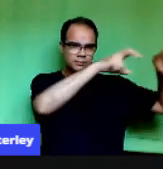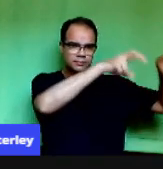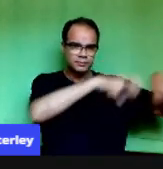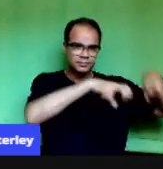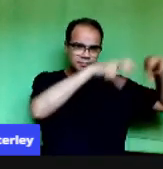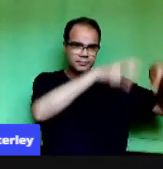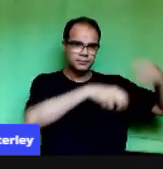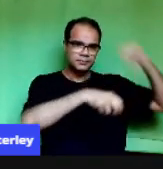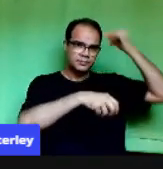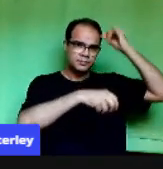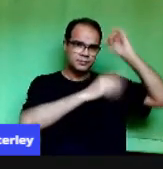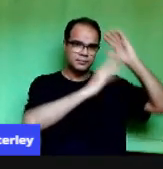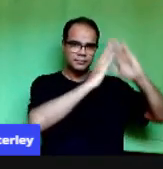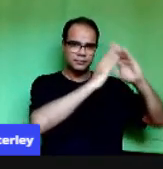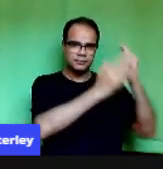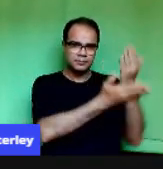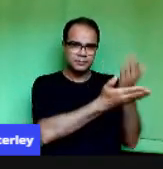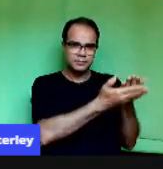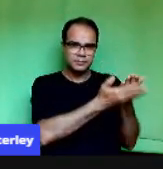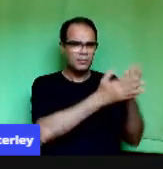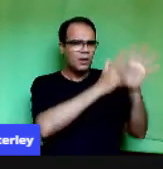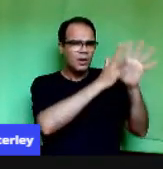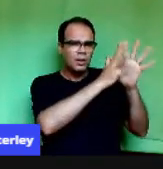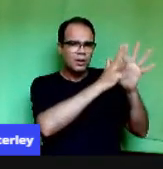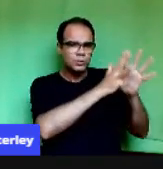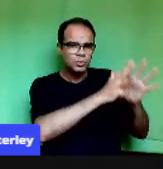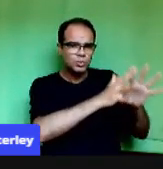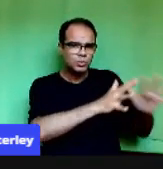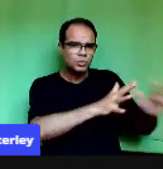questões inerentes, ou seja, as suas